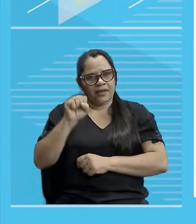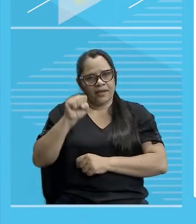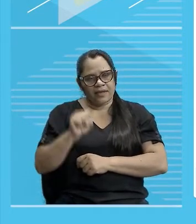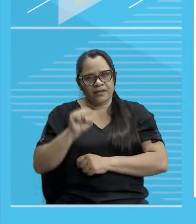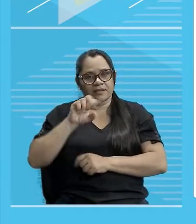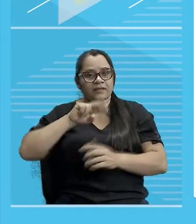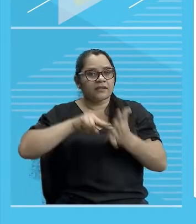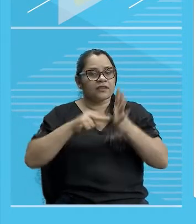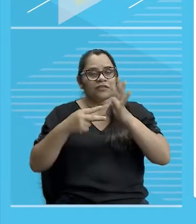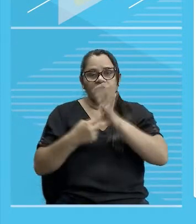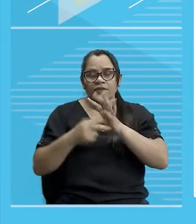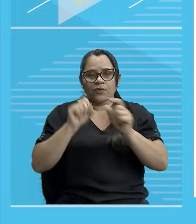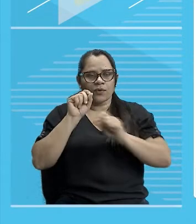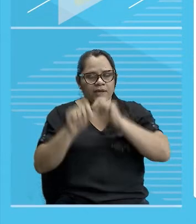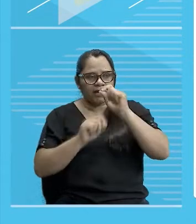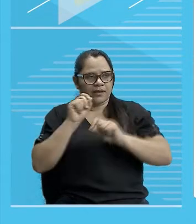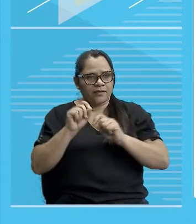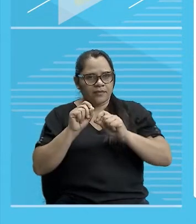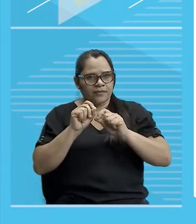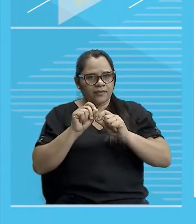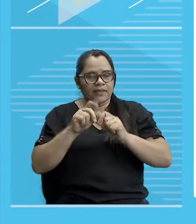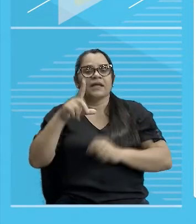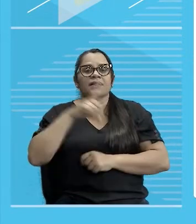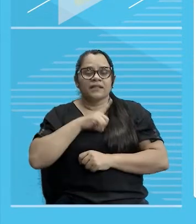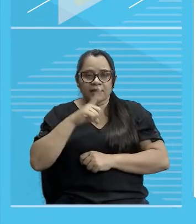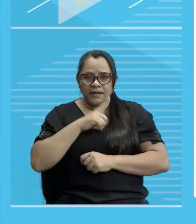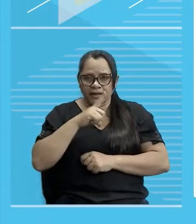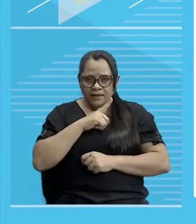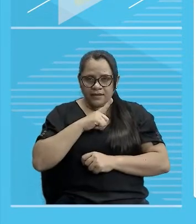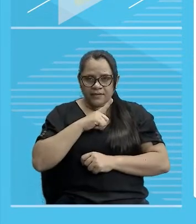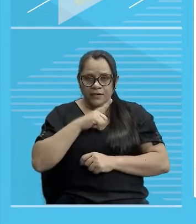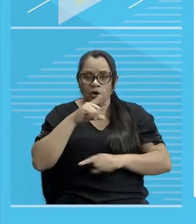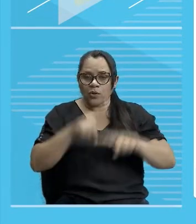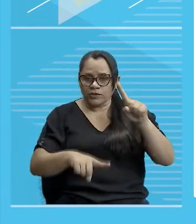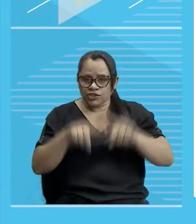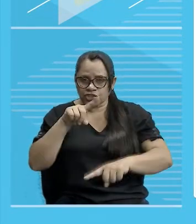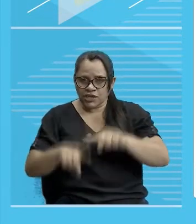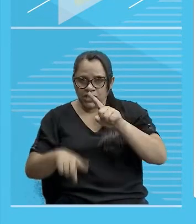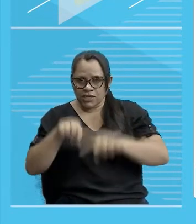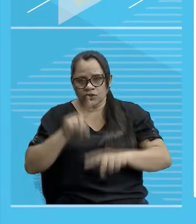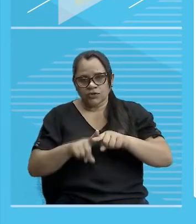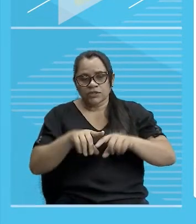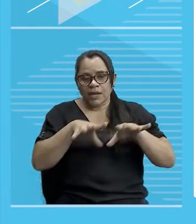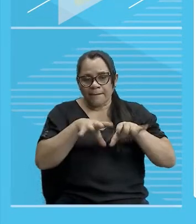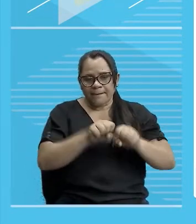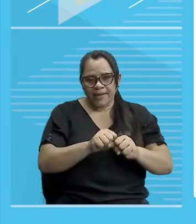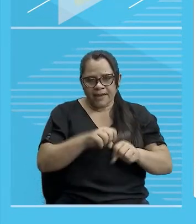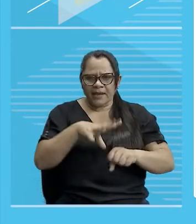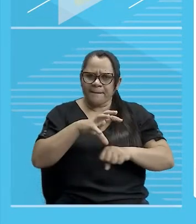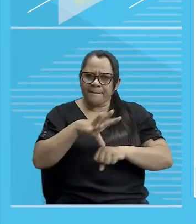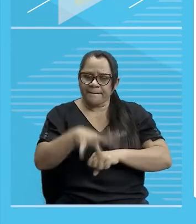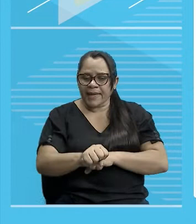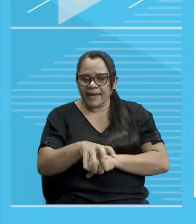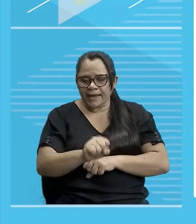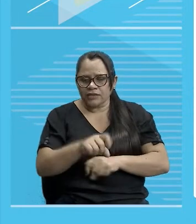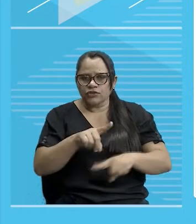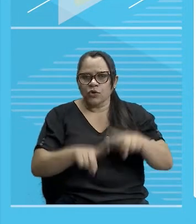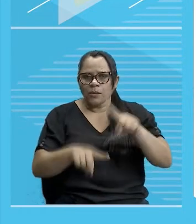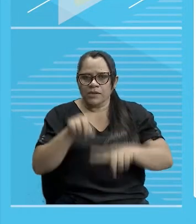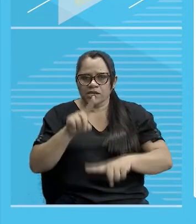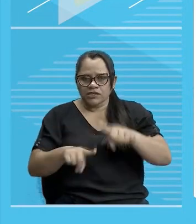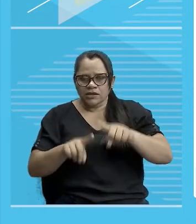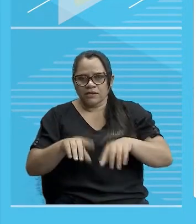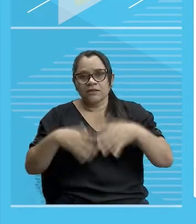simples existe algo que é palpável quando você chama o seu marido meu bem